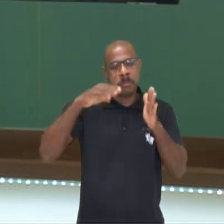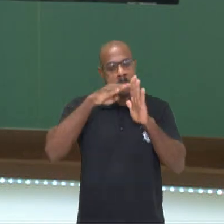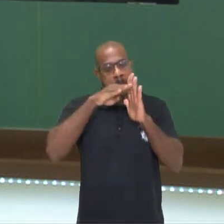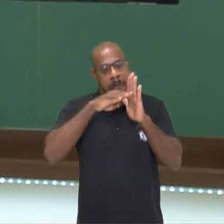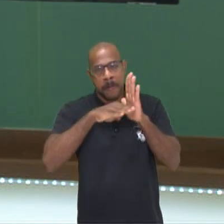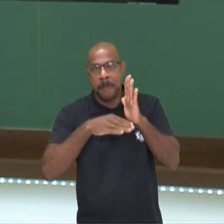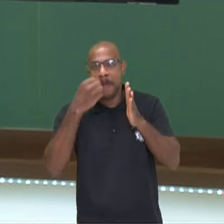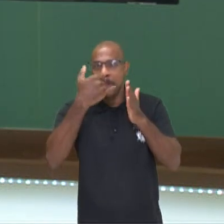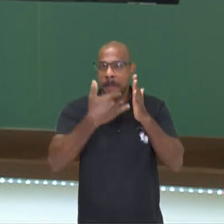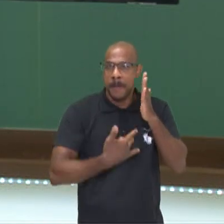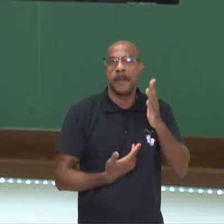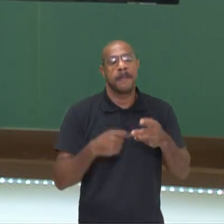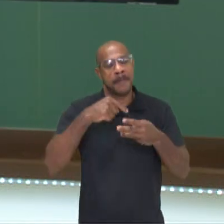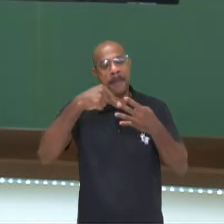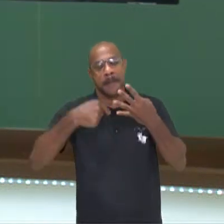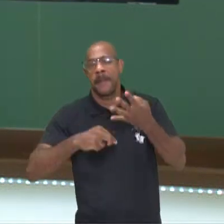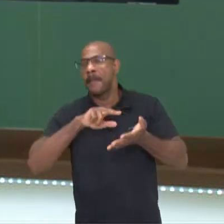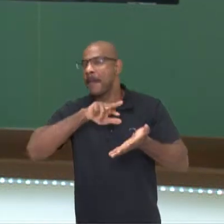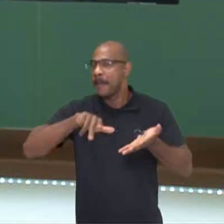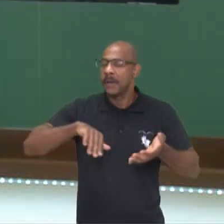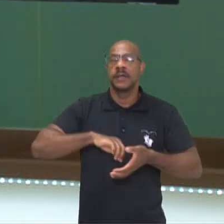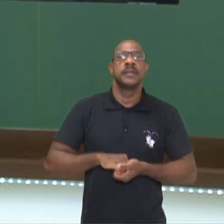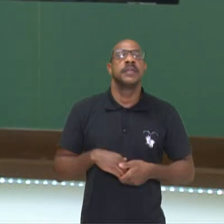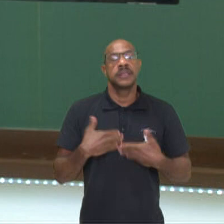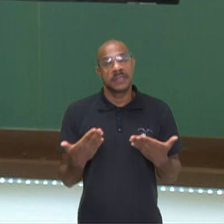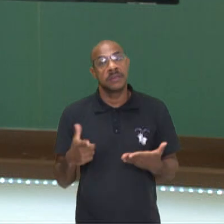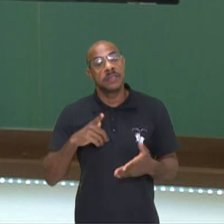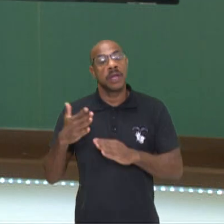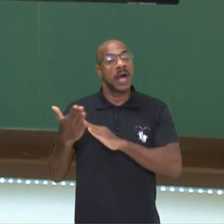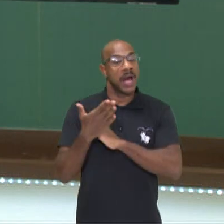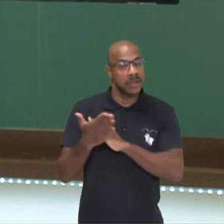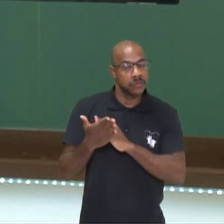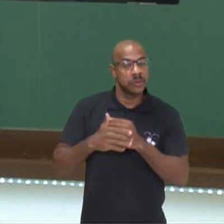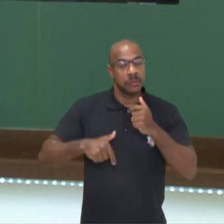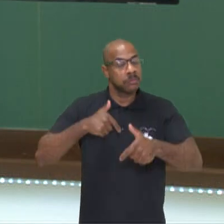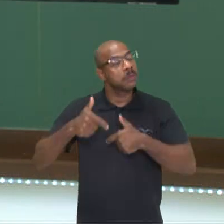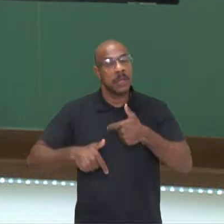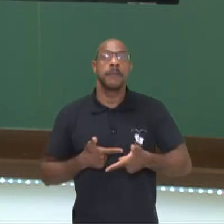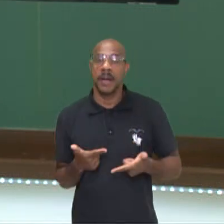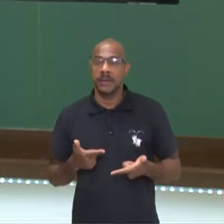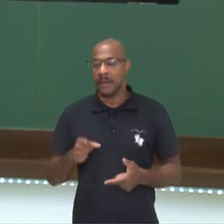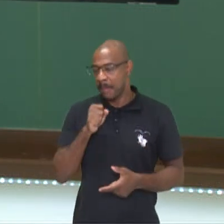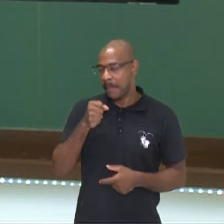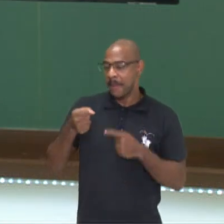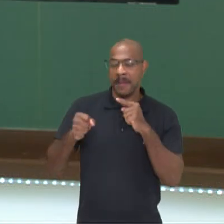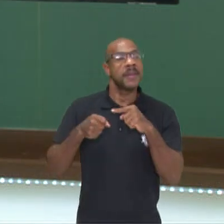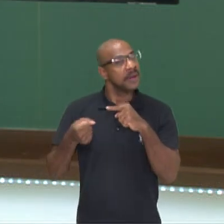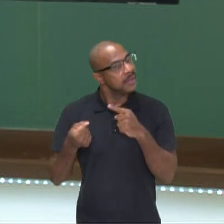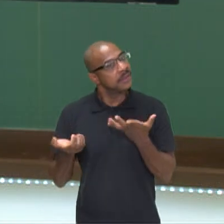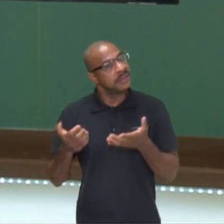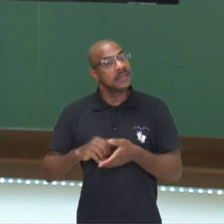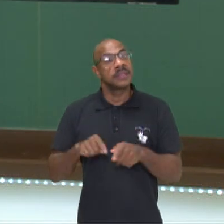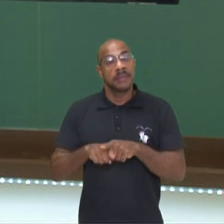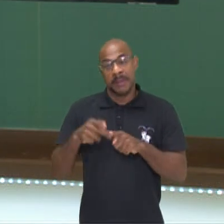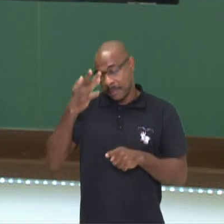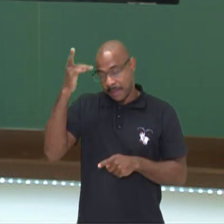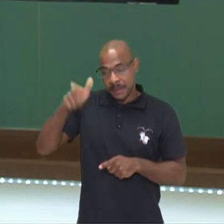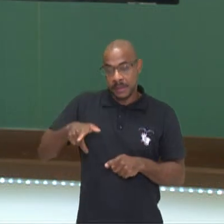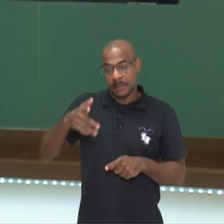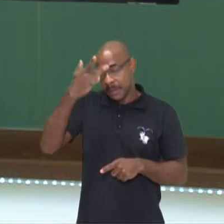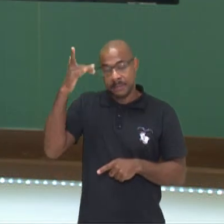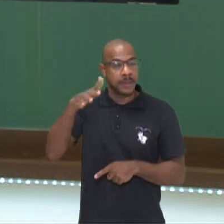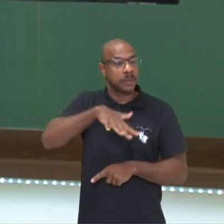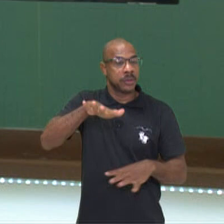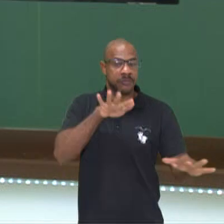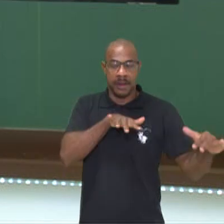e assim por diante isso auxilia no trabalho da entrevista e principalmente uma pessoa que vai